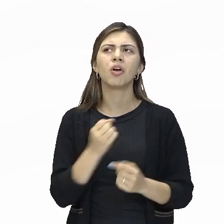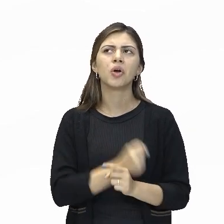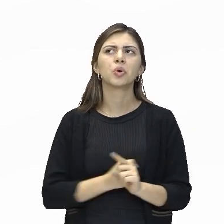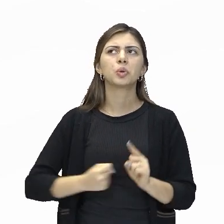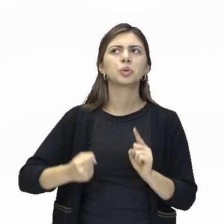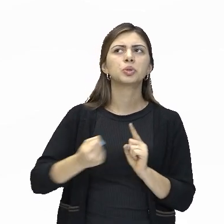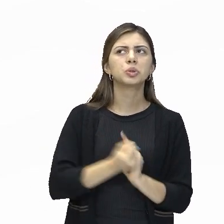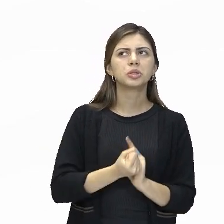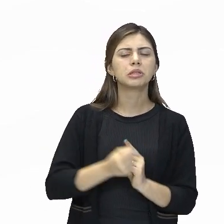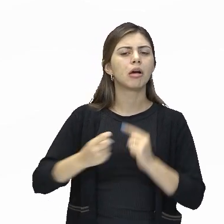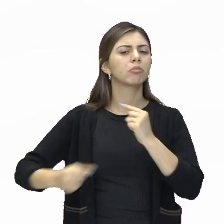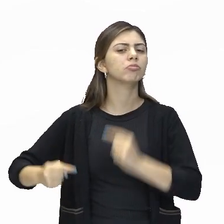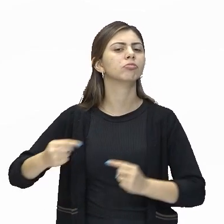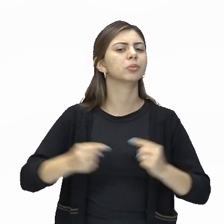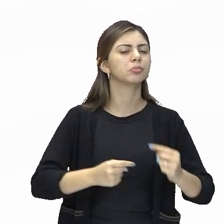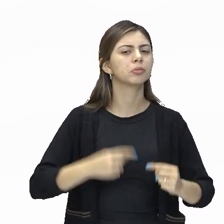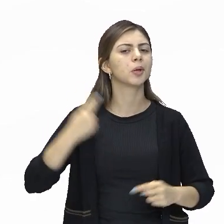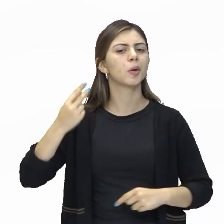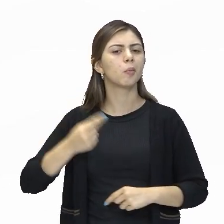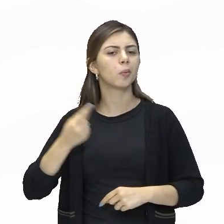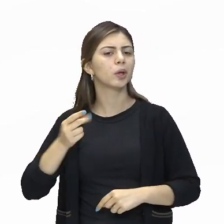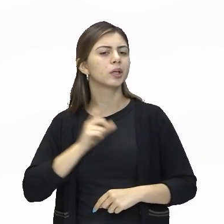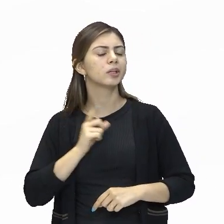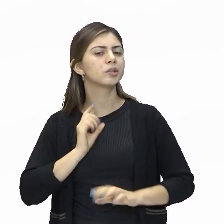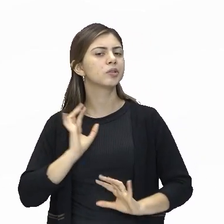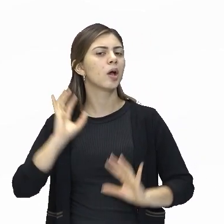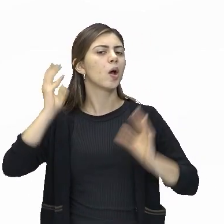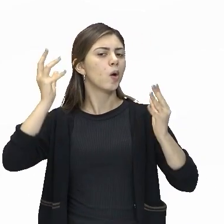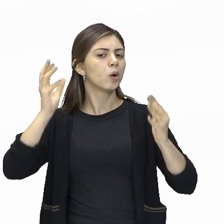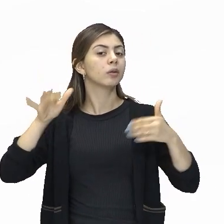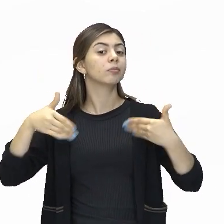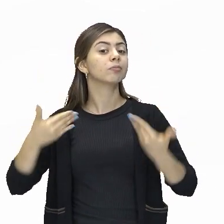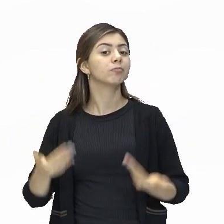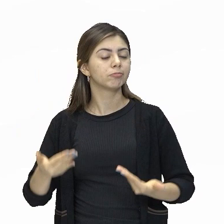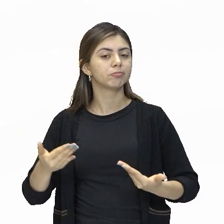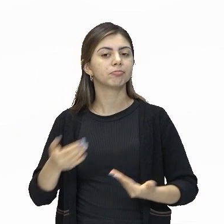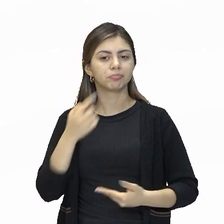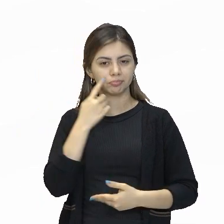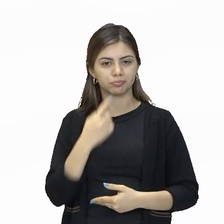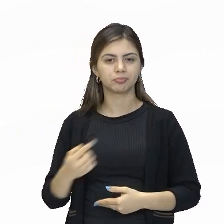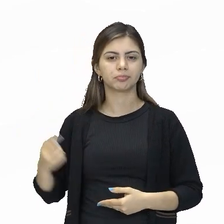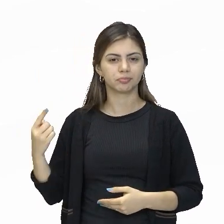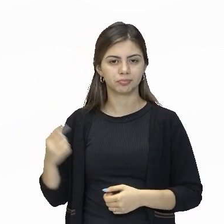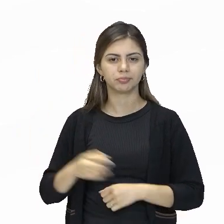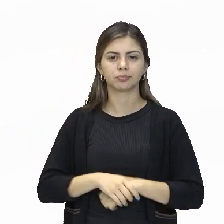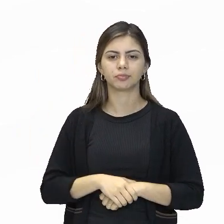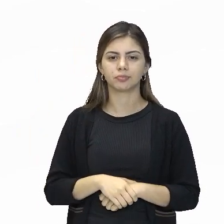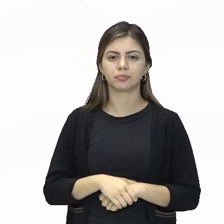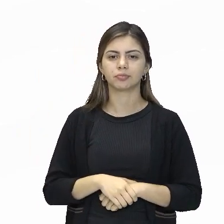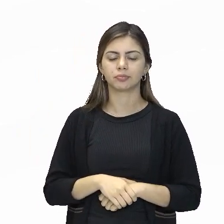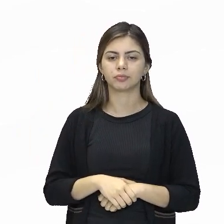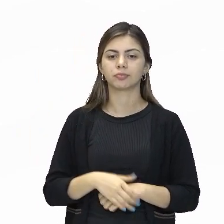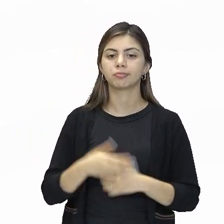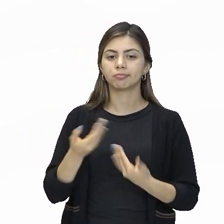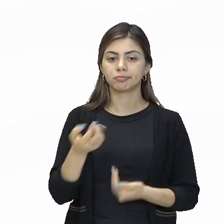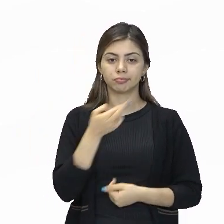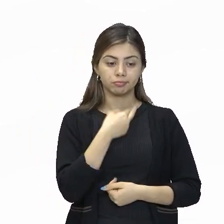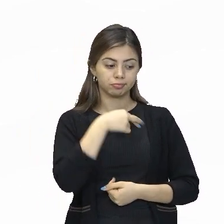e políticas, né, que estava acontecendo naquele momento? O que estava acontecendo?